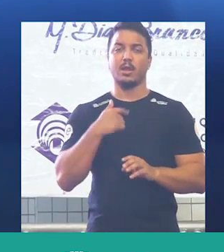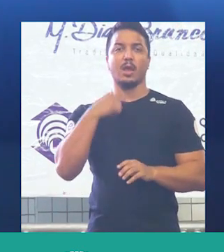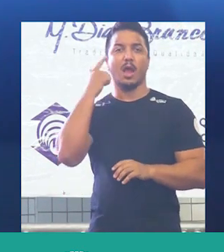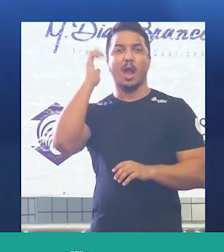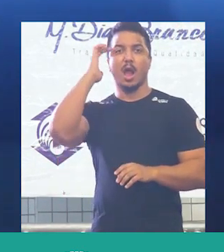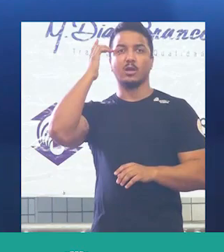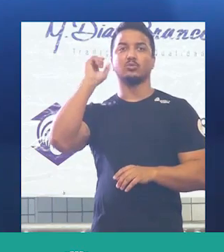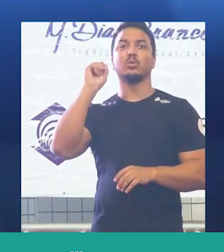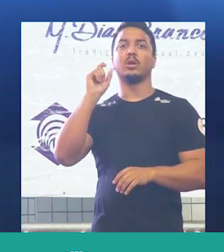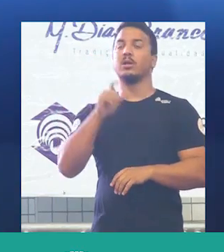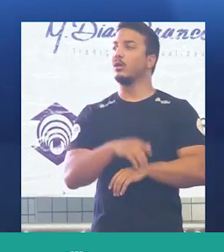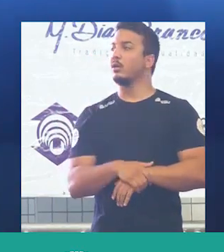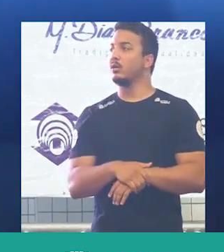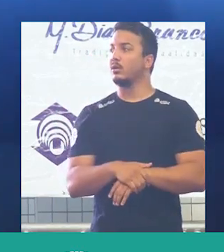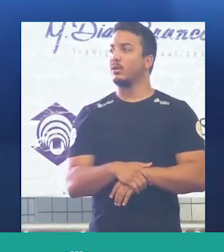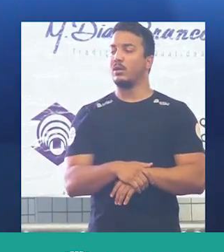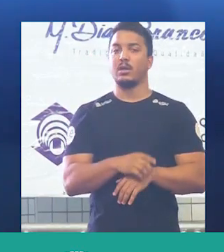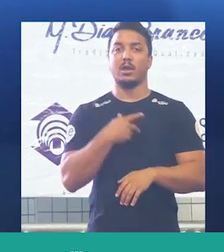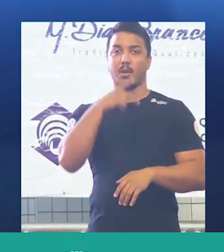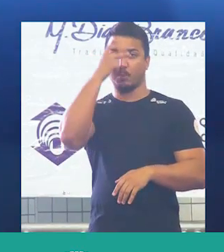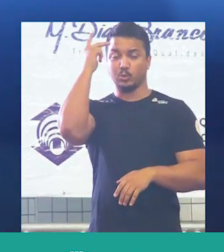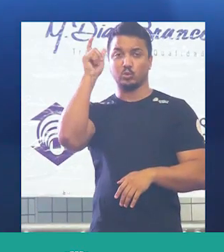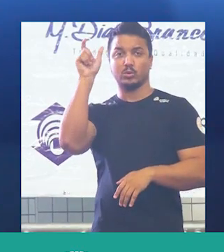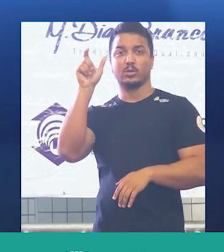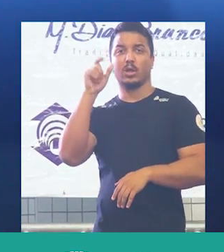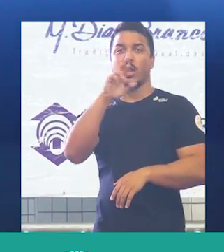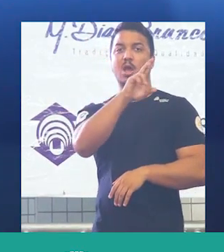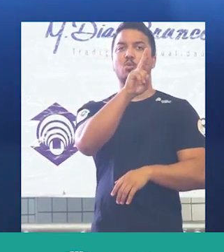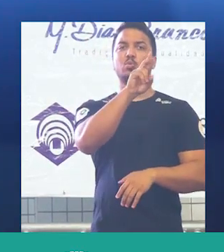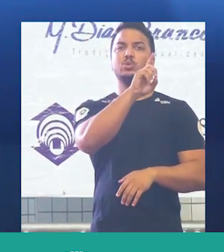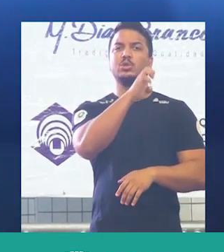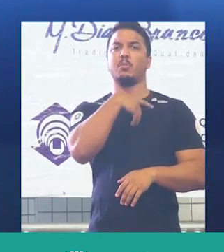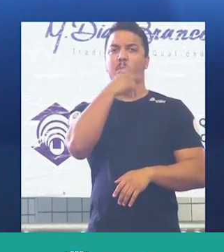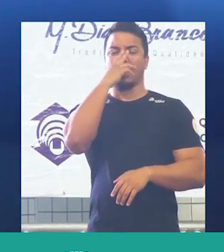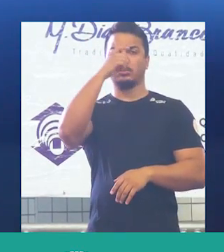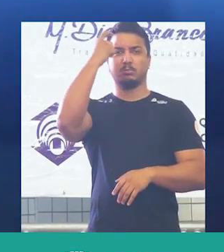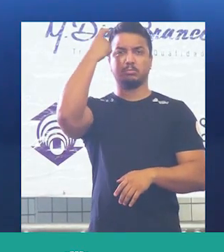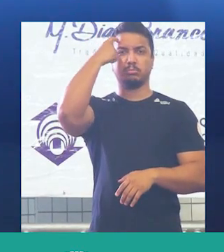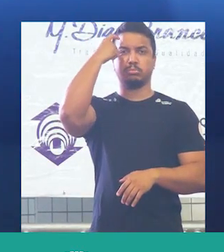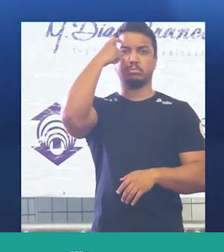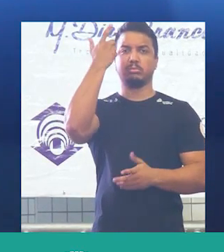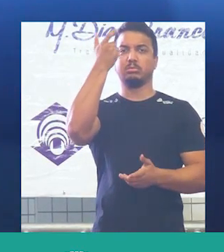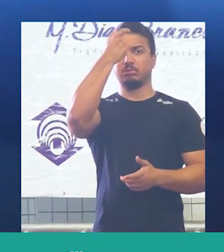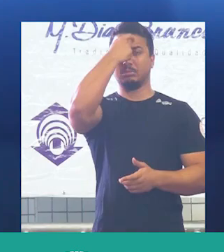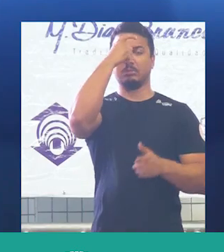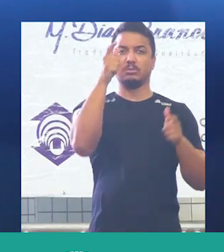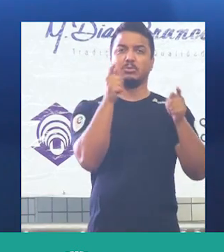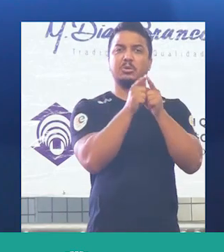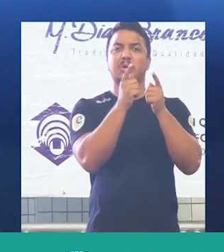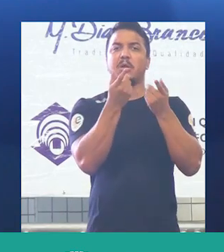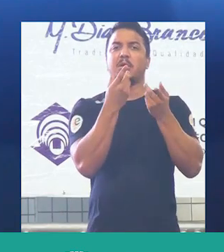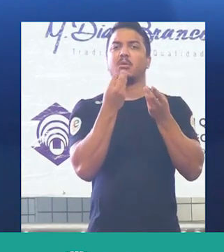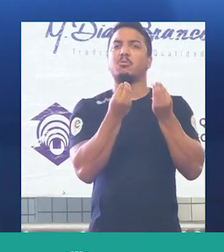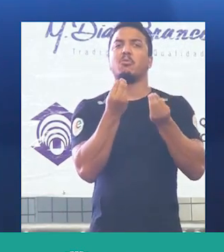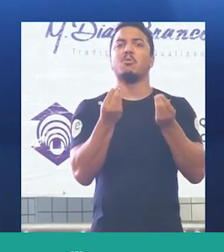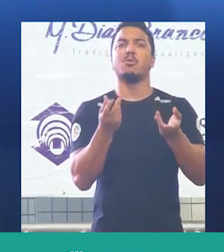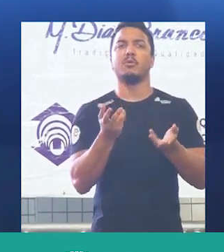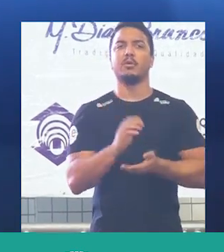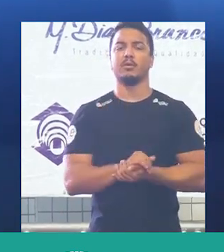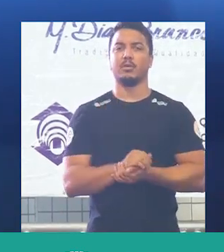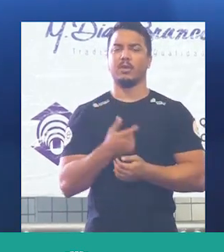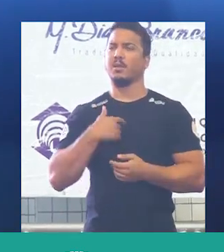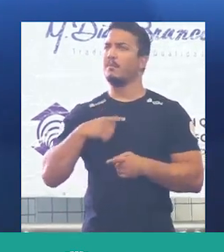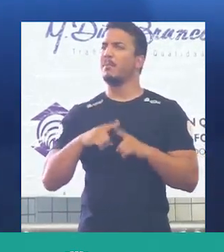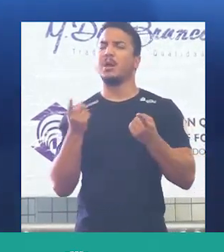considerados povos rudes, não eram civilizados. Peraí, Aciliano,